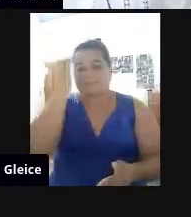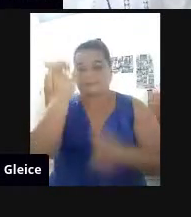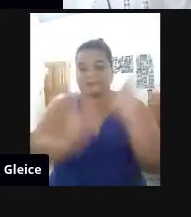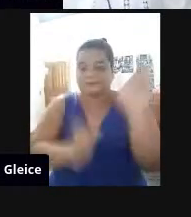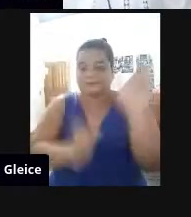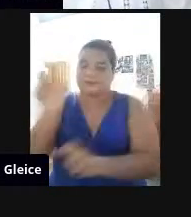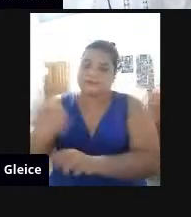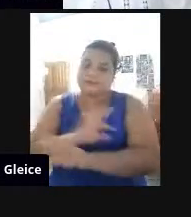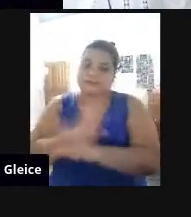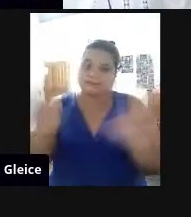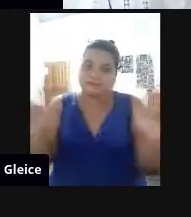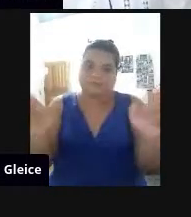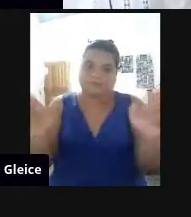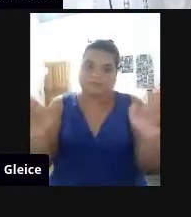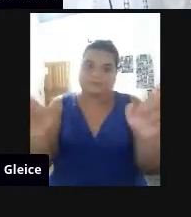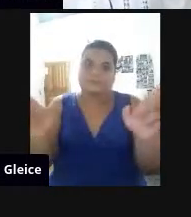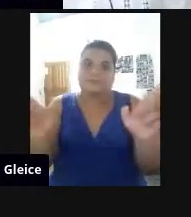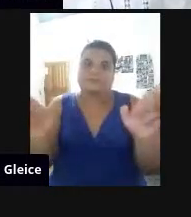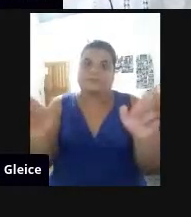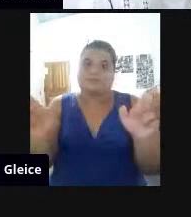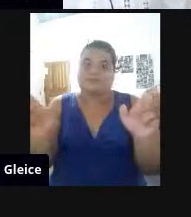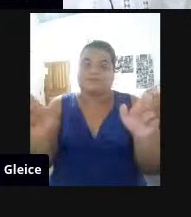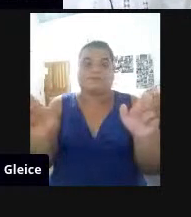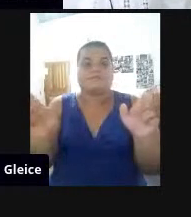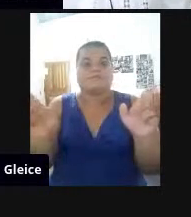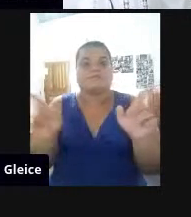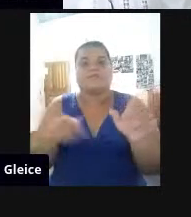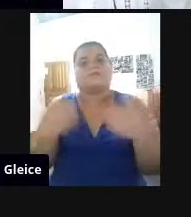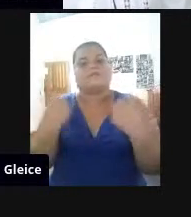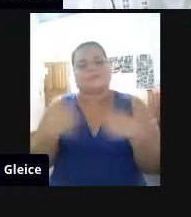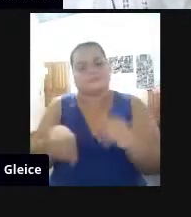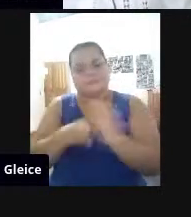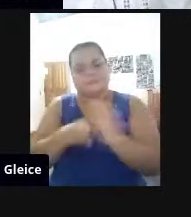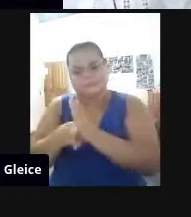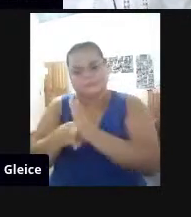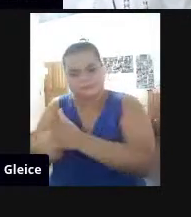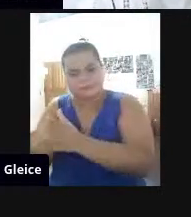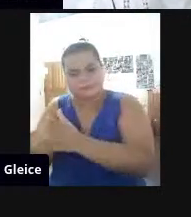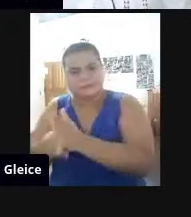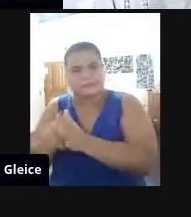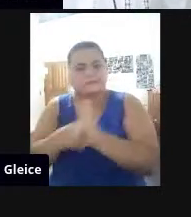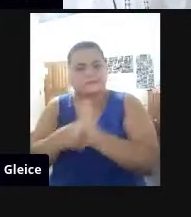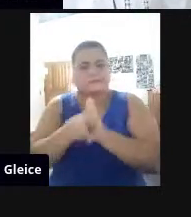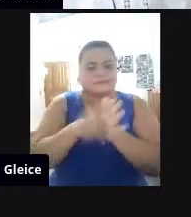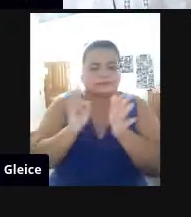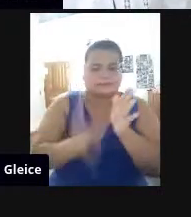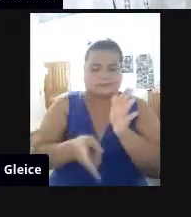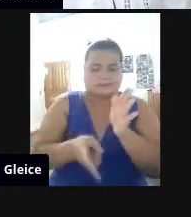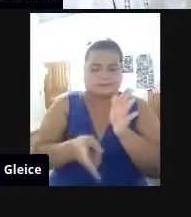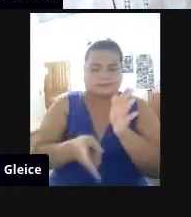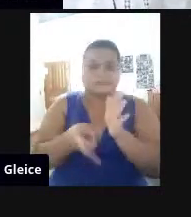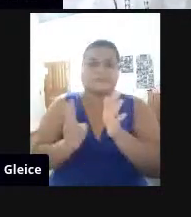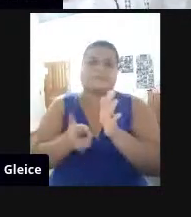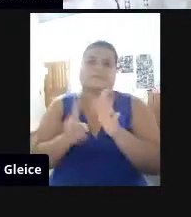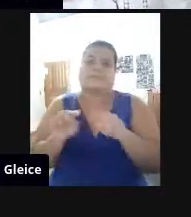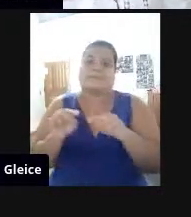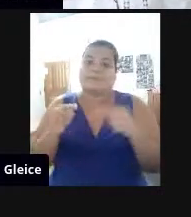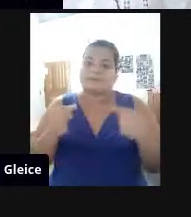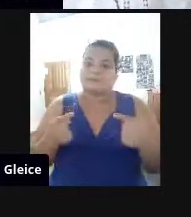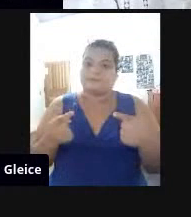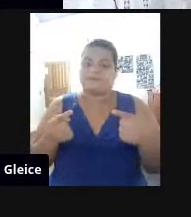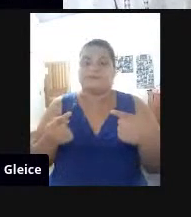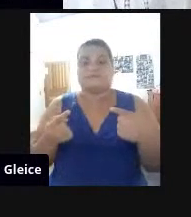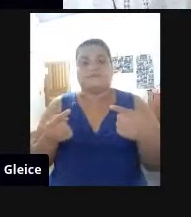não é consenso na literatura, existem muitos estudos, muitos estudos, sim, mas a gente ainda vê em todos